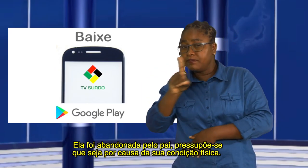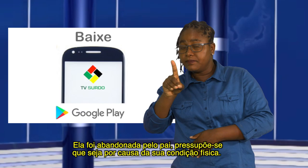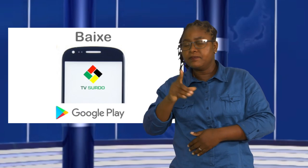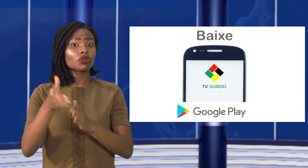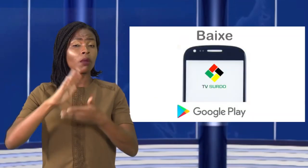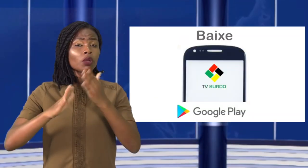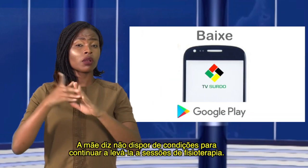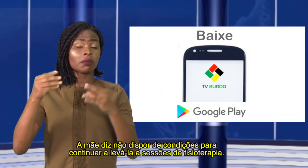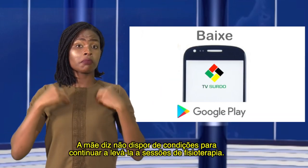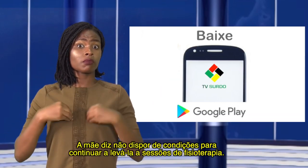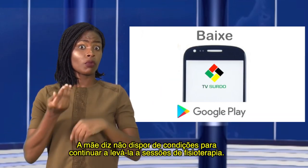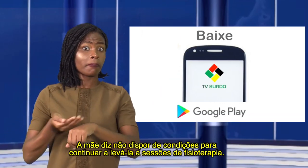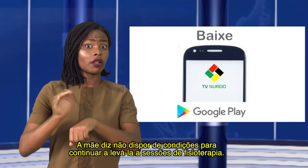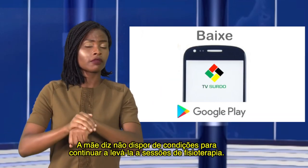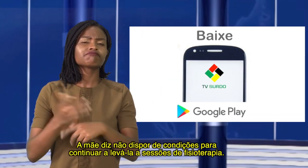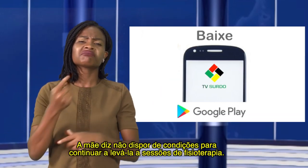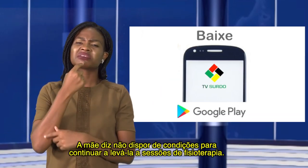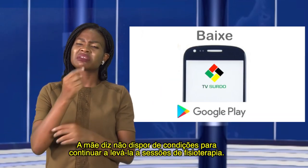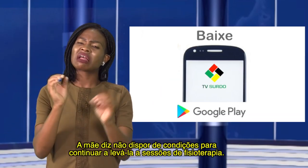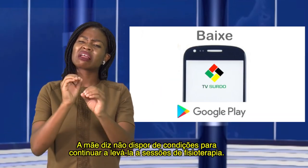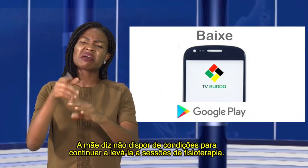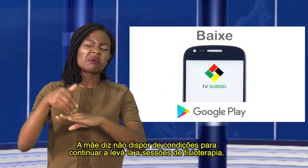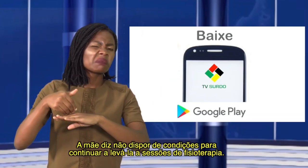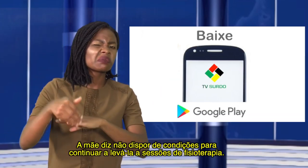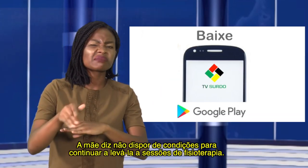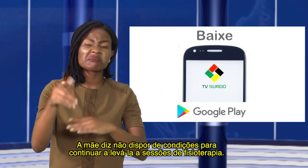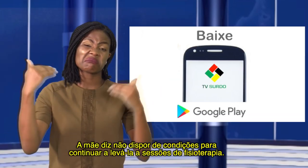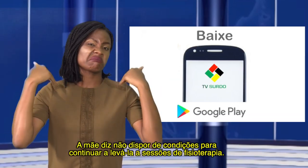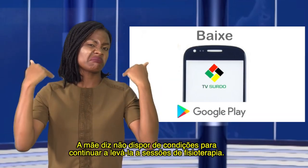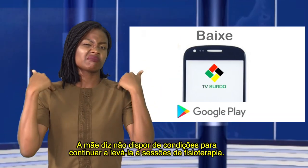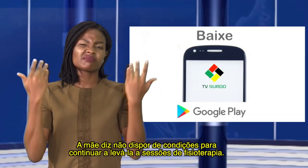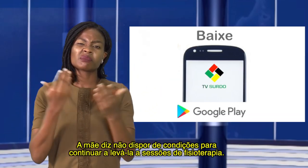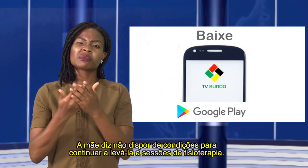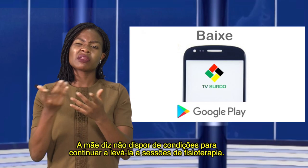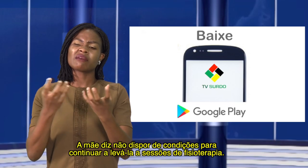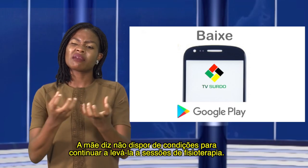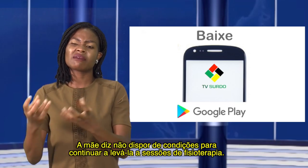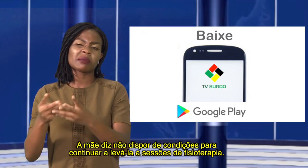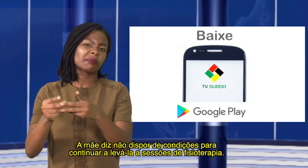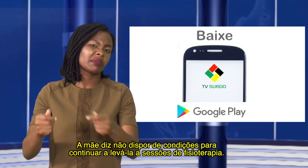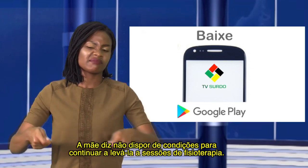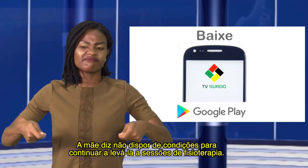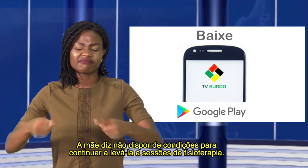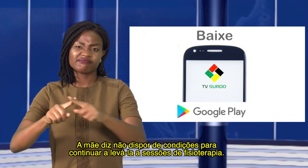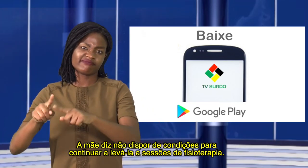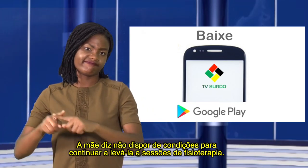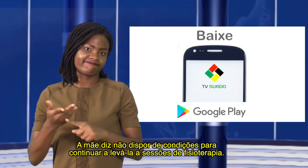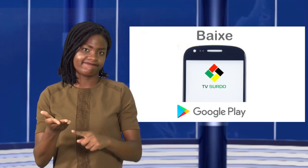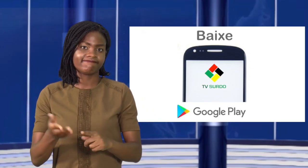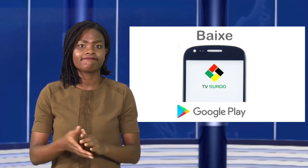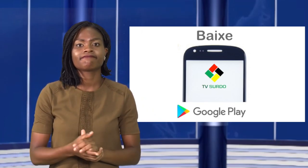condição física. A mãe diz não dispor de condições para continuar a levá-la a sessões de